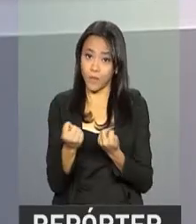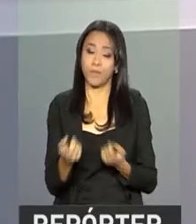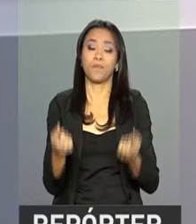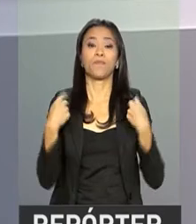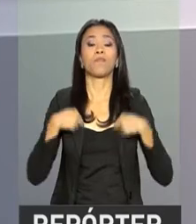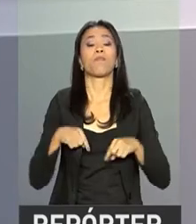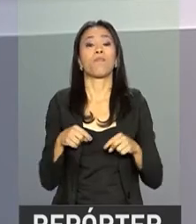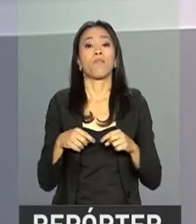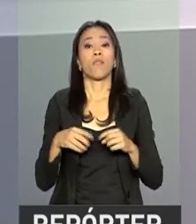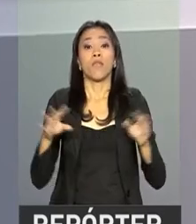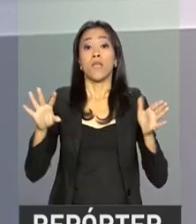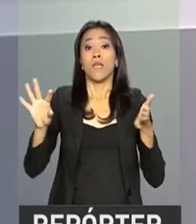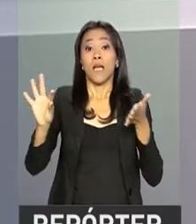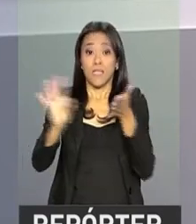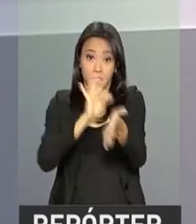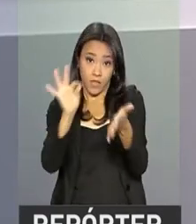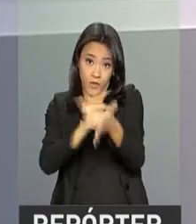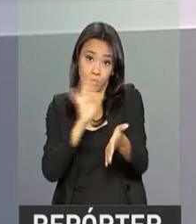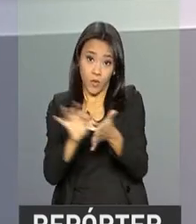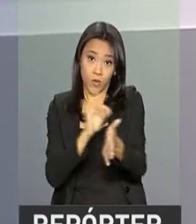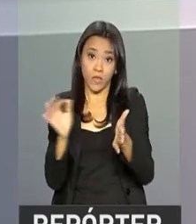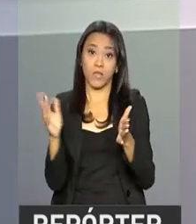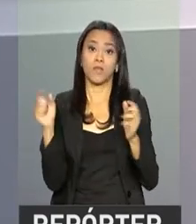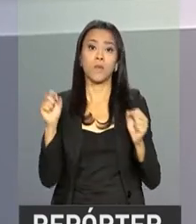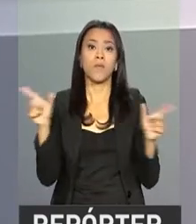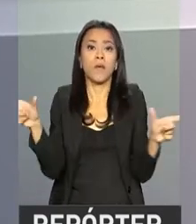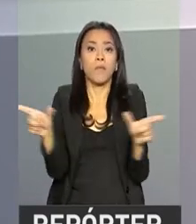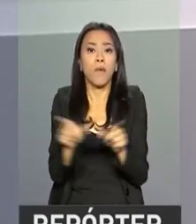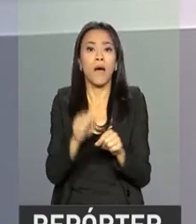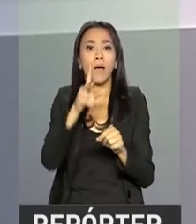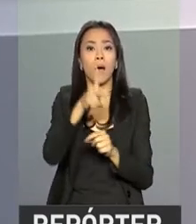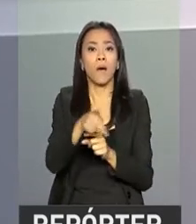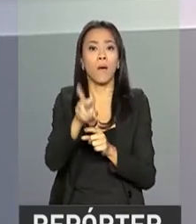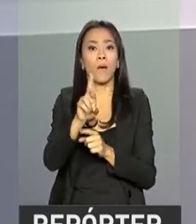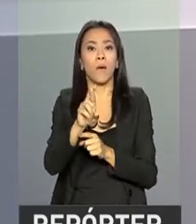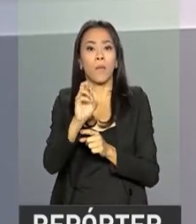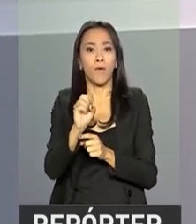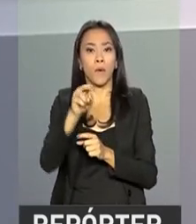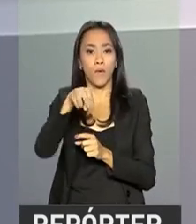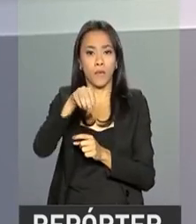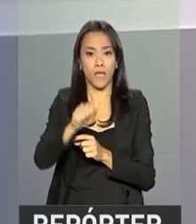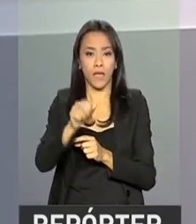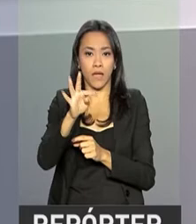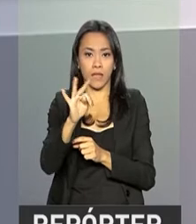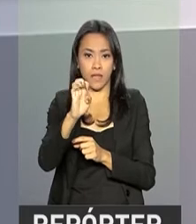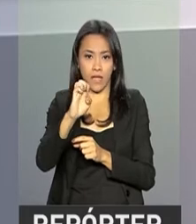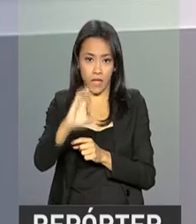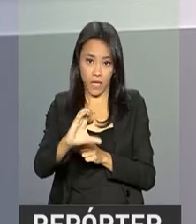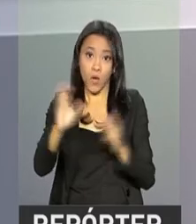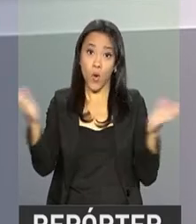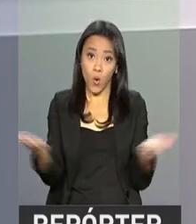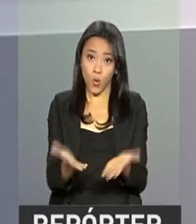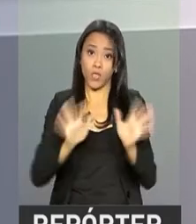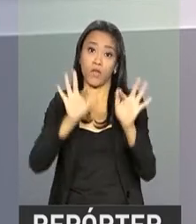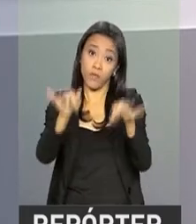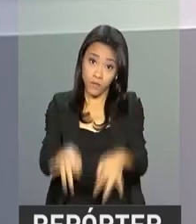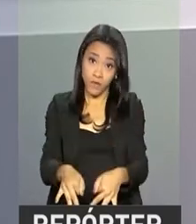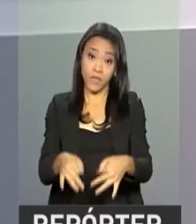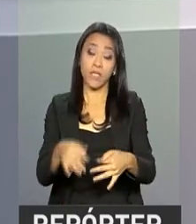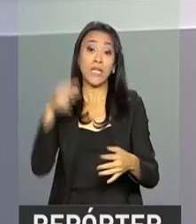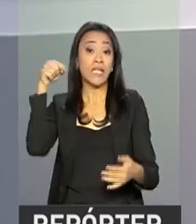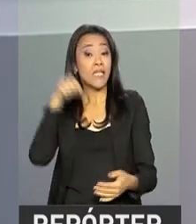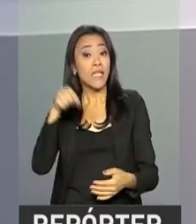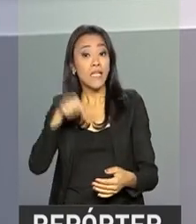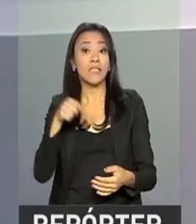inscrições para o programa nacional de acesso ao ensino técnico e emprego pronatec termina hoje nesta edição são